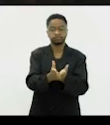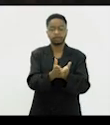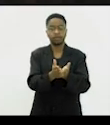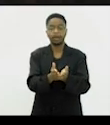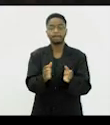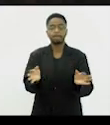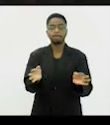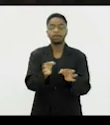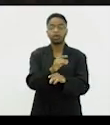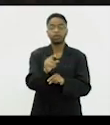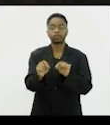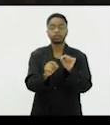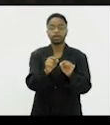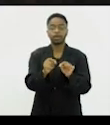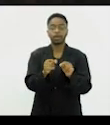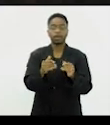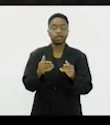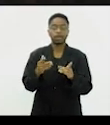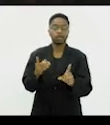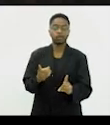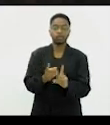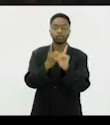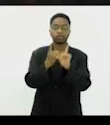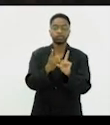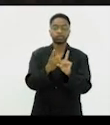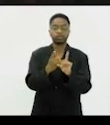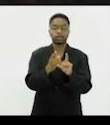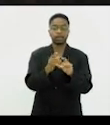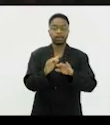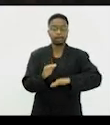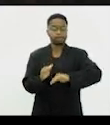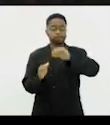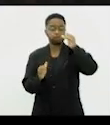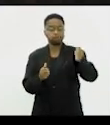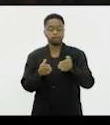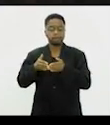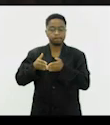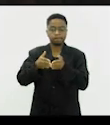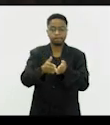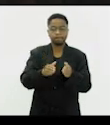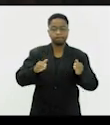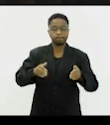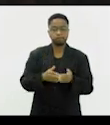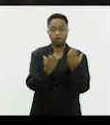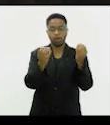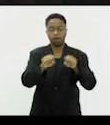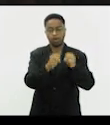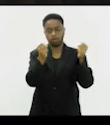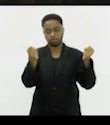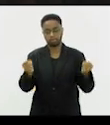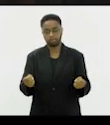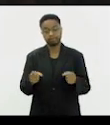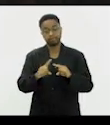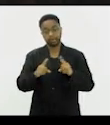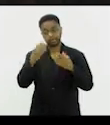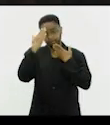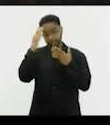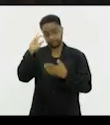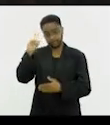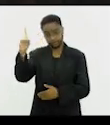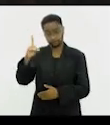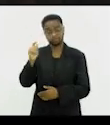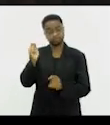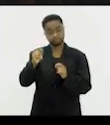prontinho para encontrar uma laje no meio do mar e colidirmos. Graças a Deus, o Brasil vai